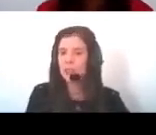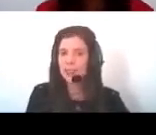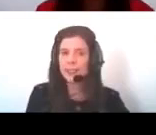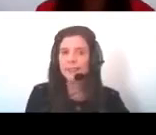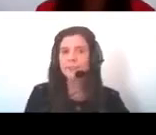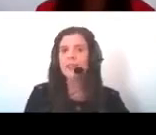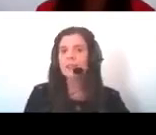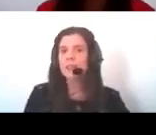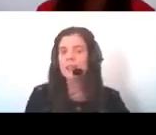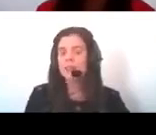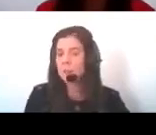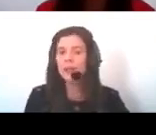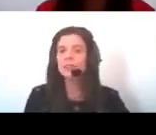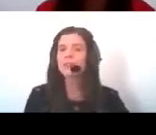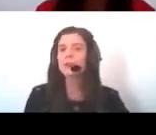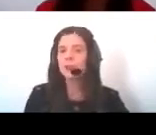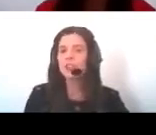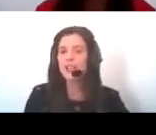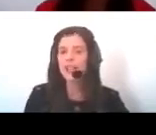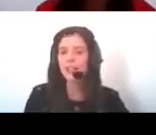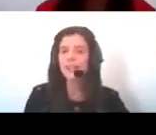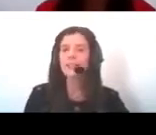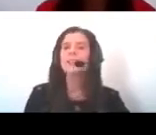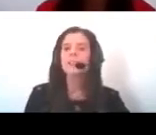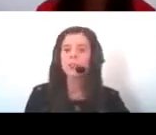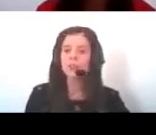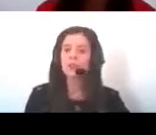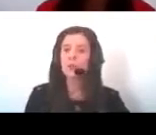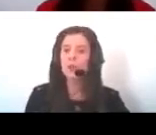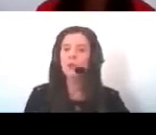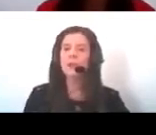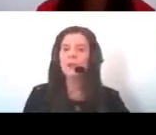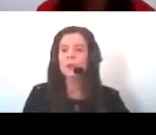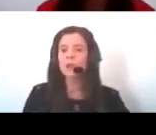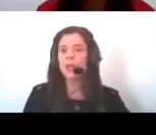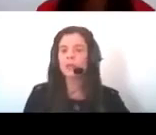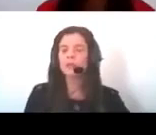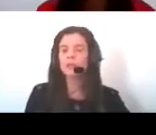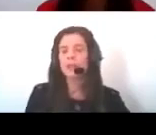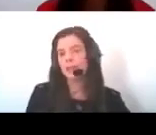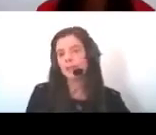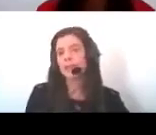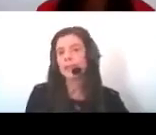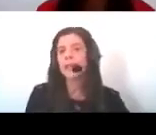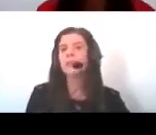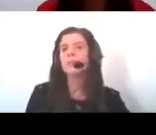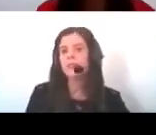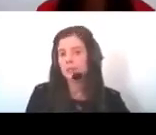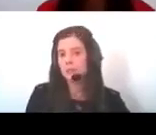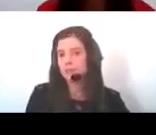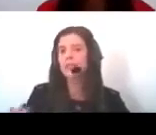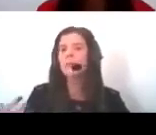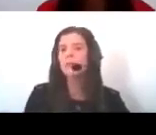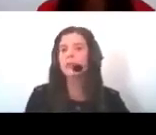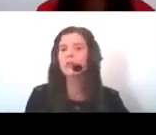Sidney Rodrigues. Ele também é um servidor de carreira que hoje ocupa o cargo de secretário